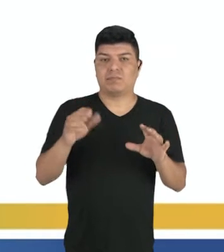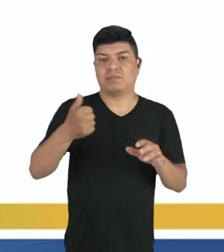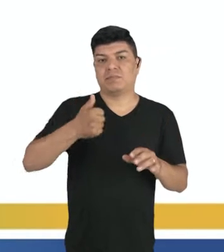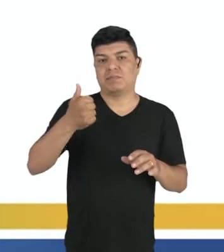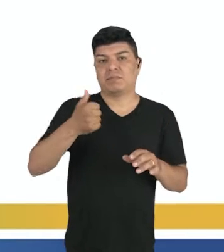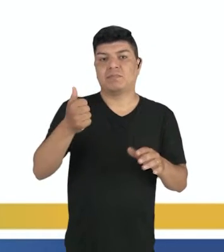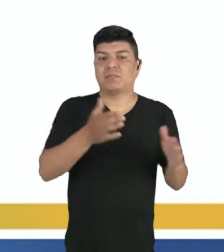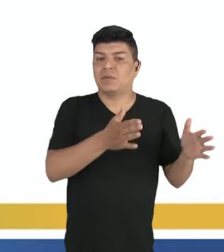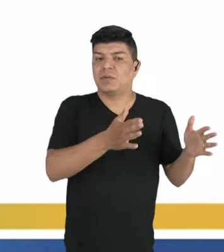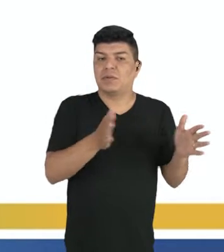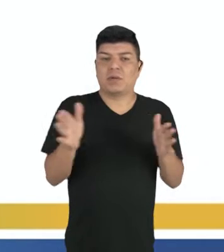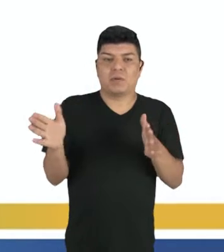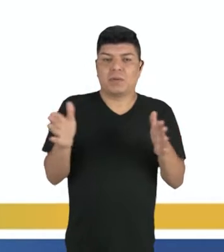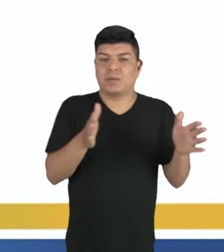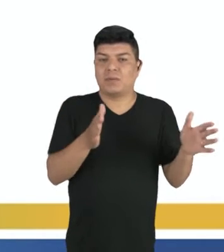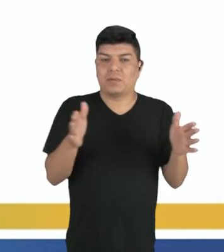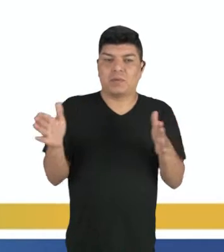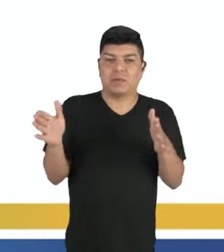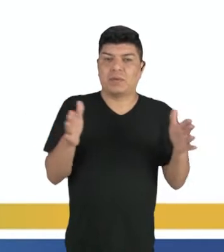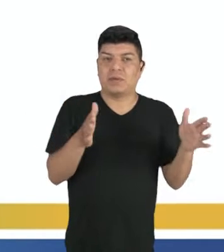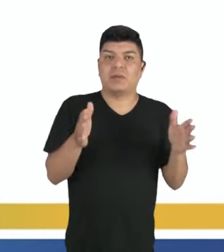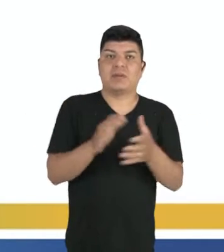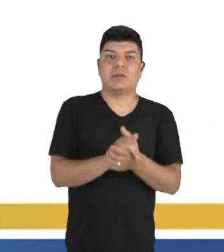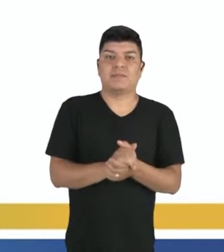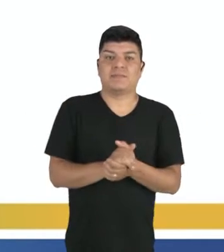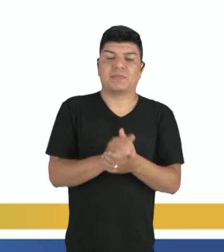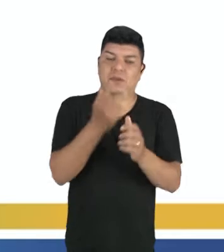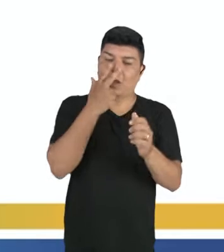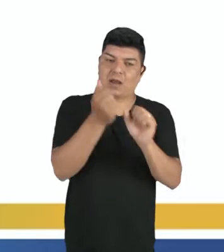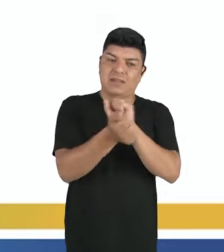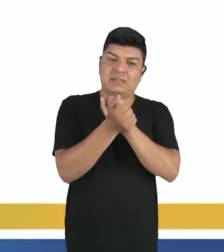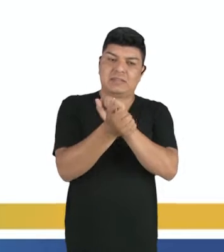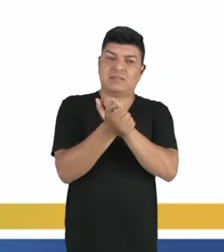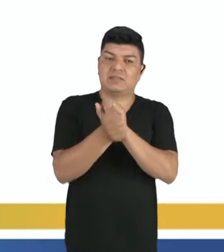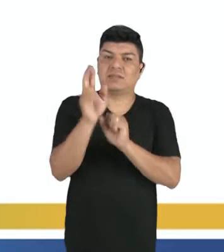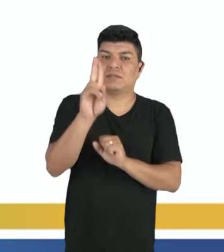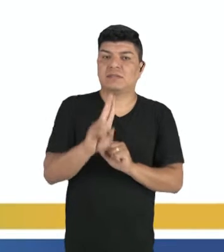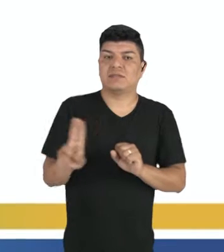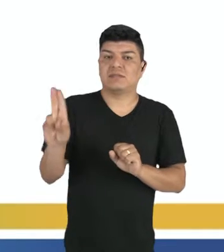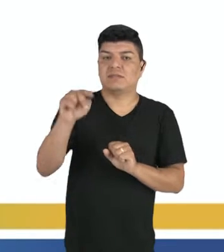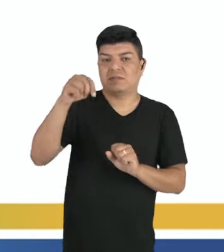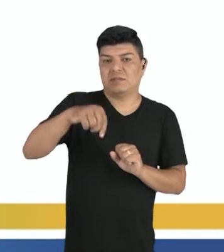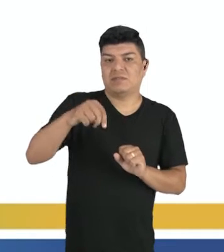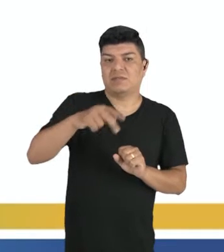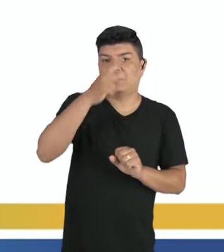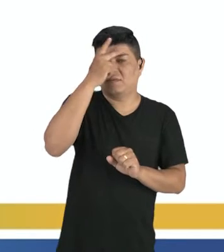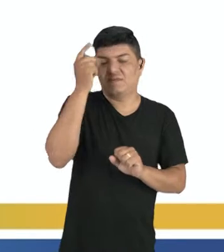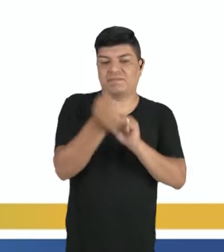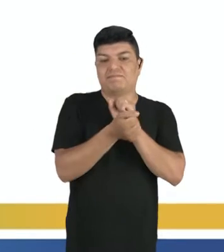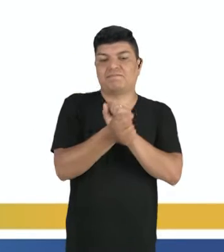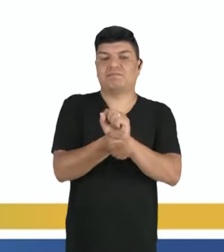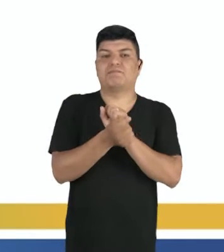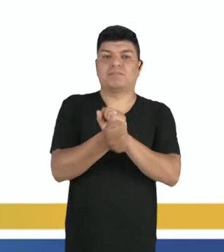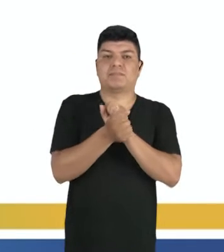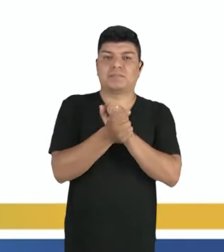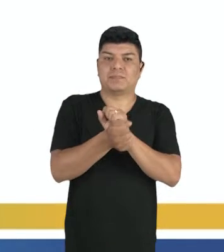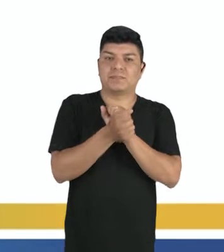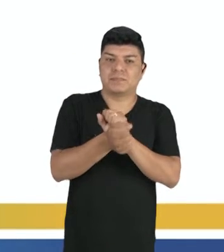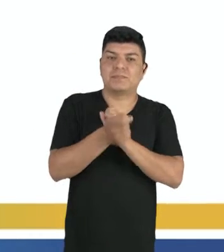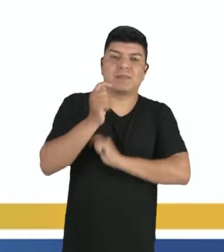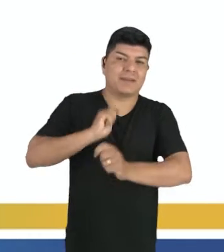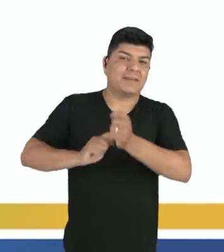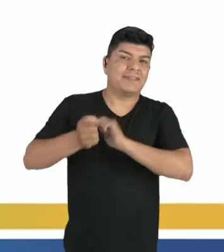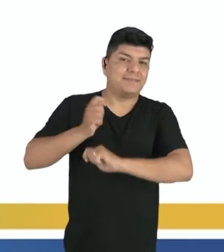primeiro período. Nesse período aí também a gente pode falar que a mão de obra era escrava. Se utilizava-se mão de obra escrava aí na